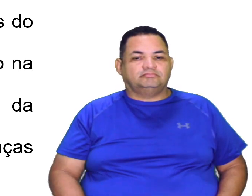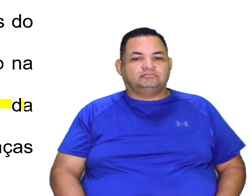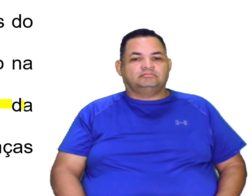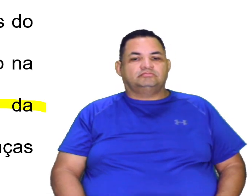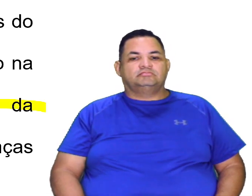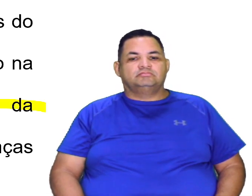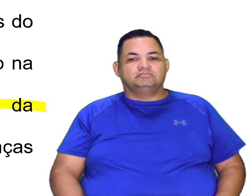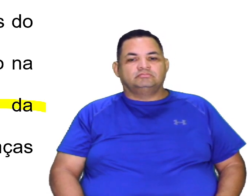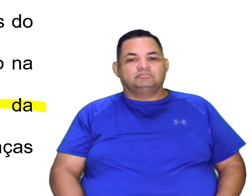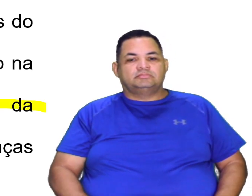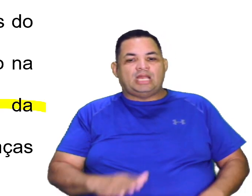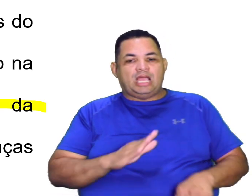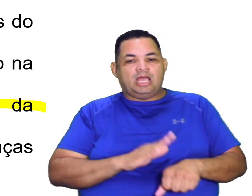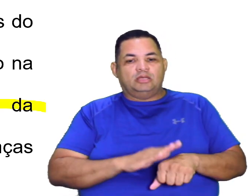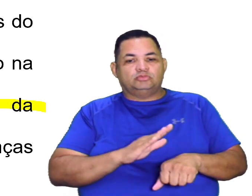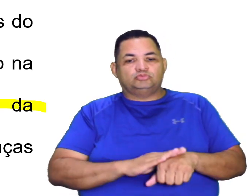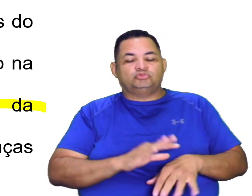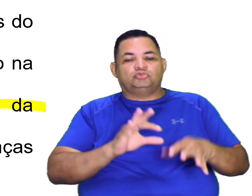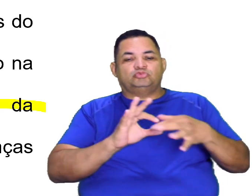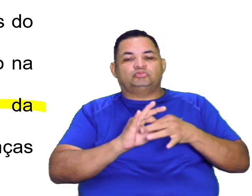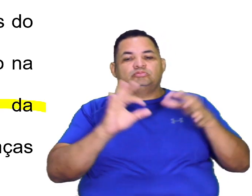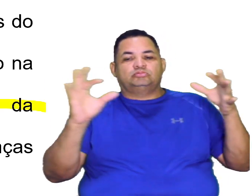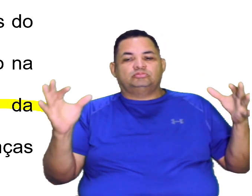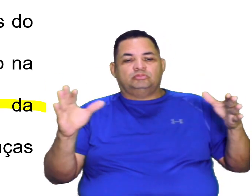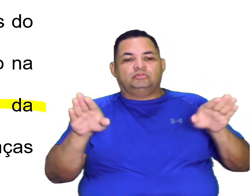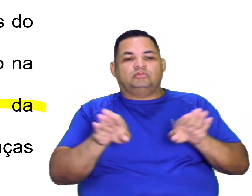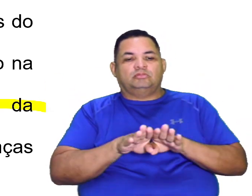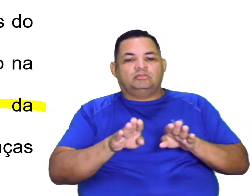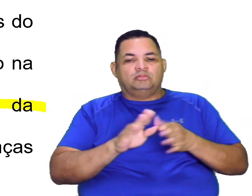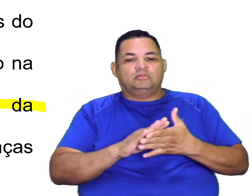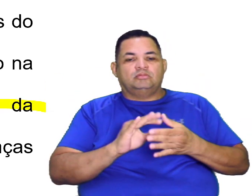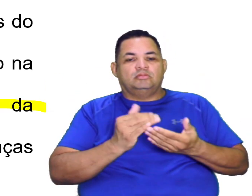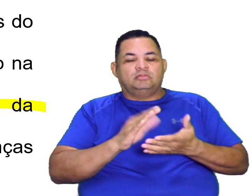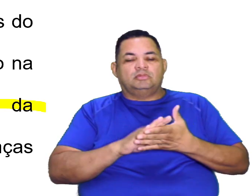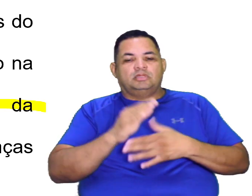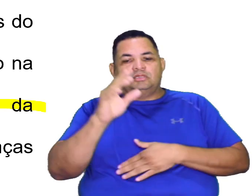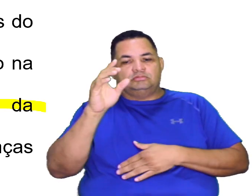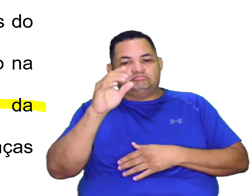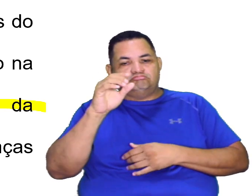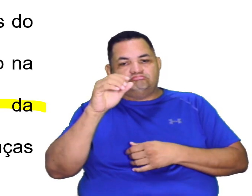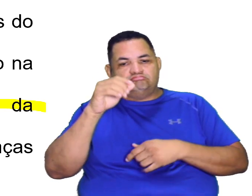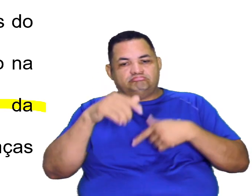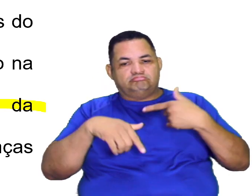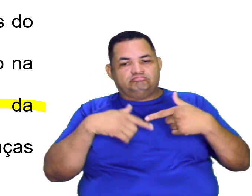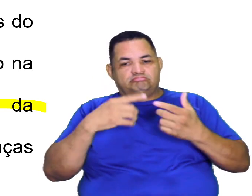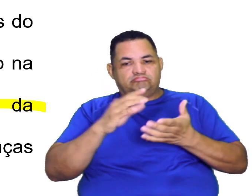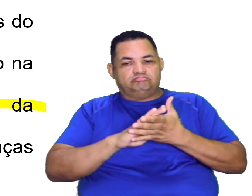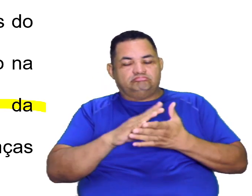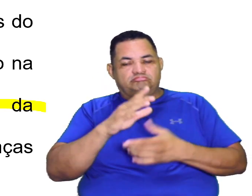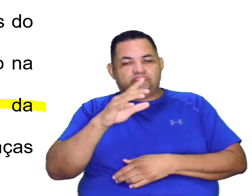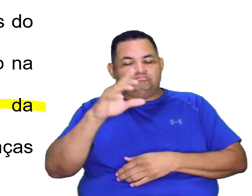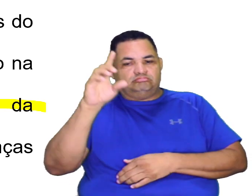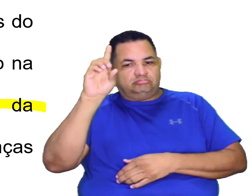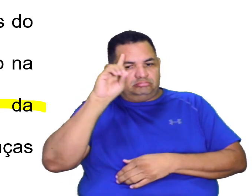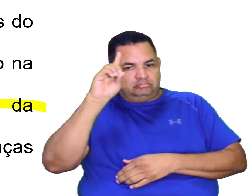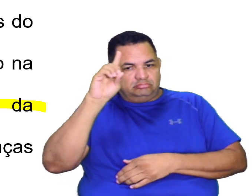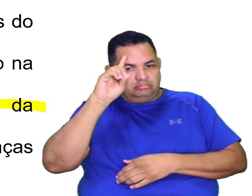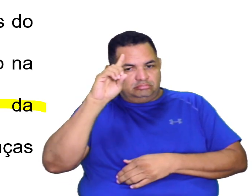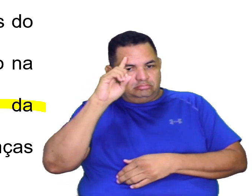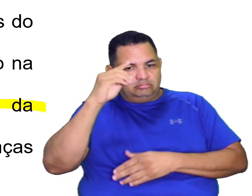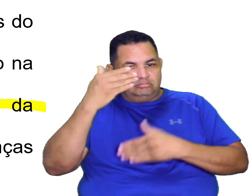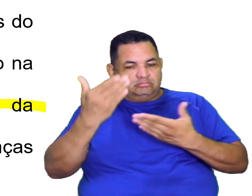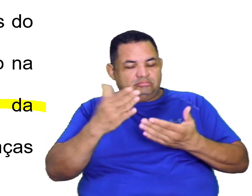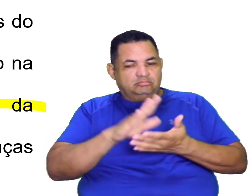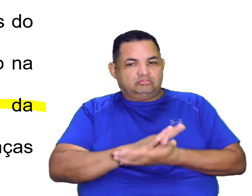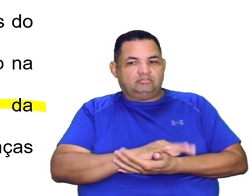das suas atividades, para ter a independência das suas atividades que ele realiza aí constantemente, tá bom,